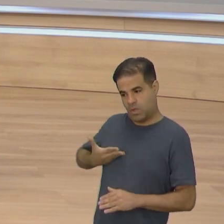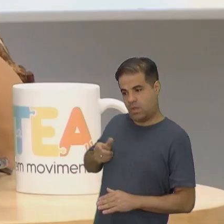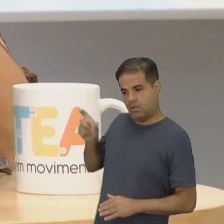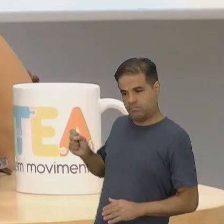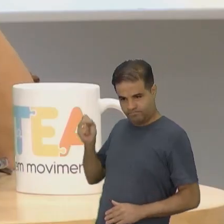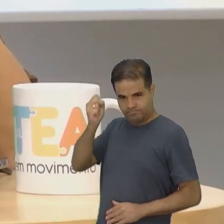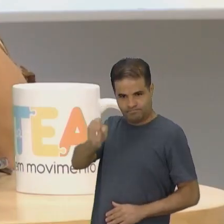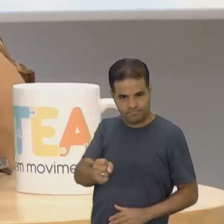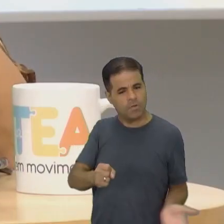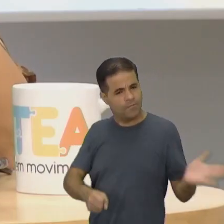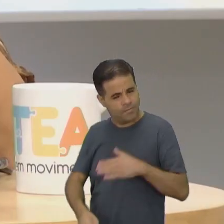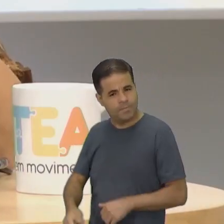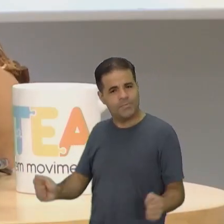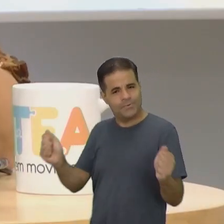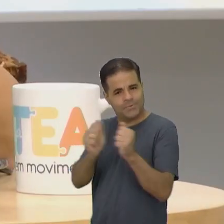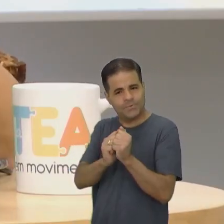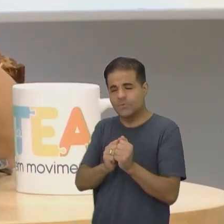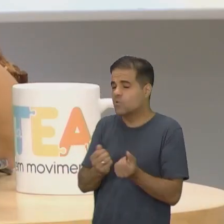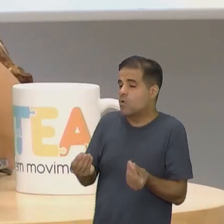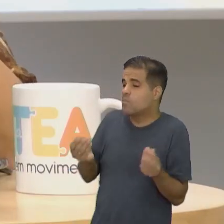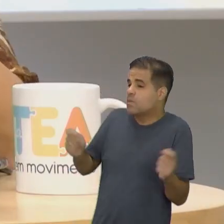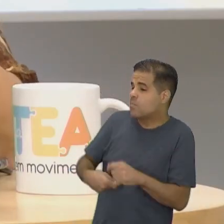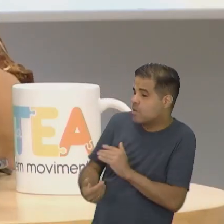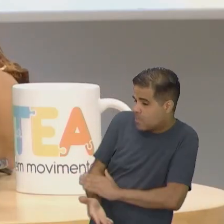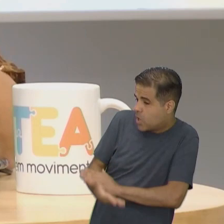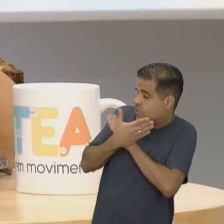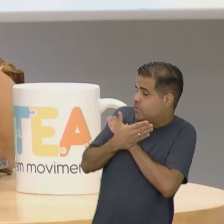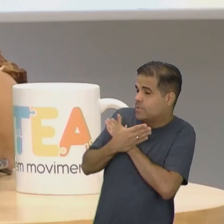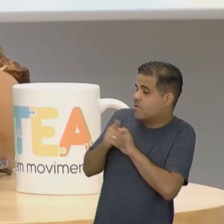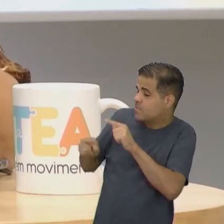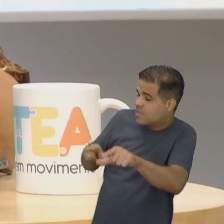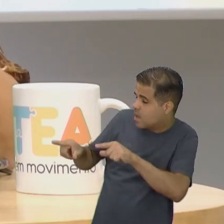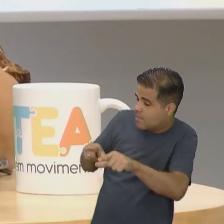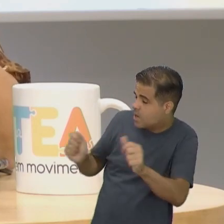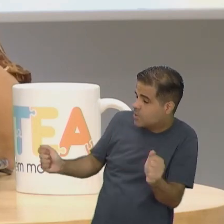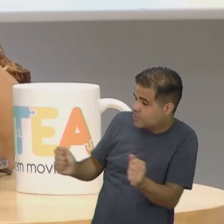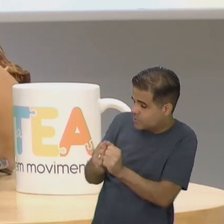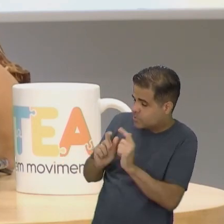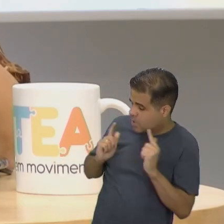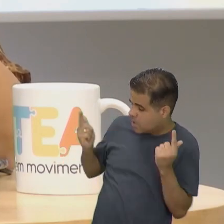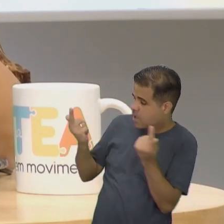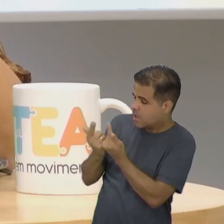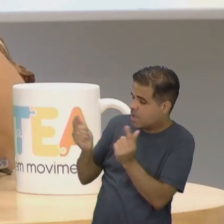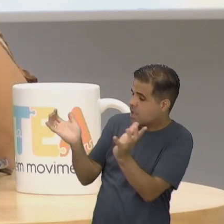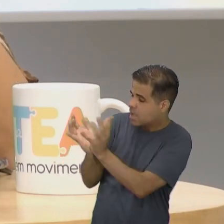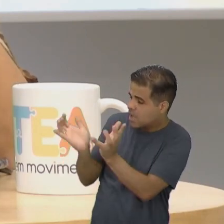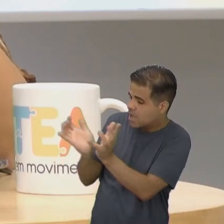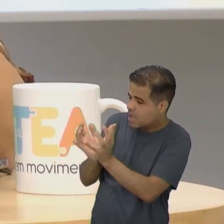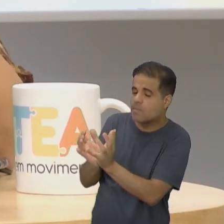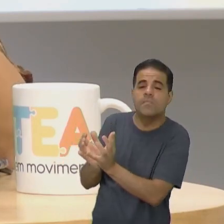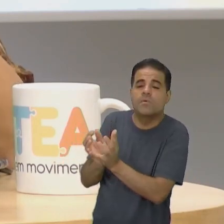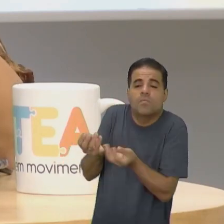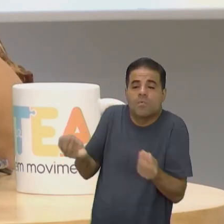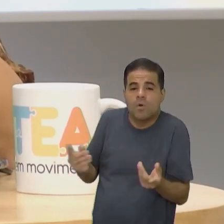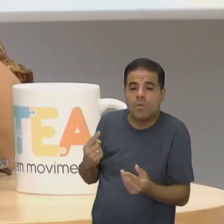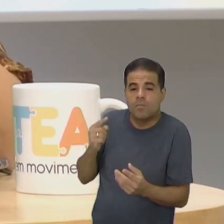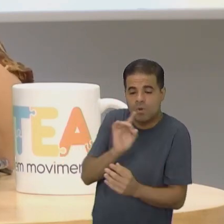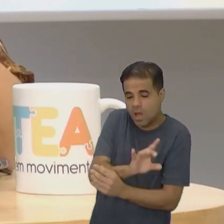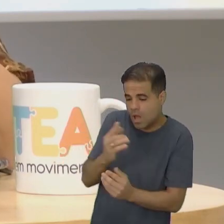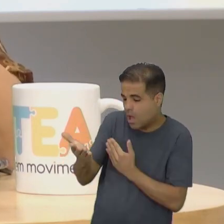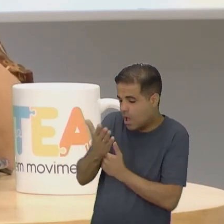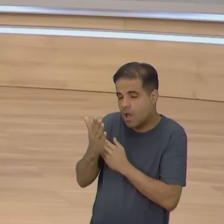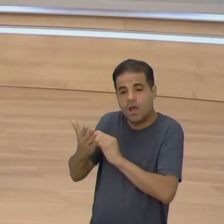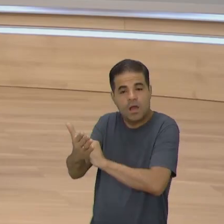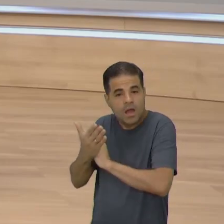falar, vamos fazer junto? Como que você pode me ajudar? Como que você vai trabalhar isso com a equipe, com a turma, né? Então, assim, um ajuda o outro.